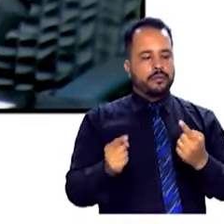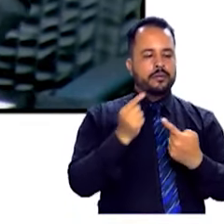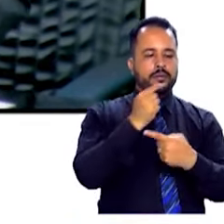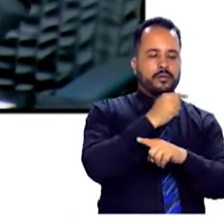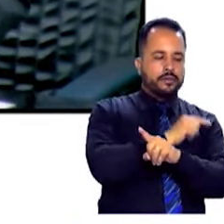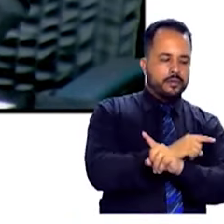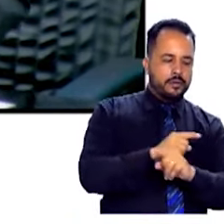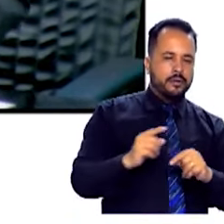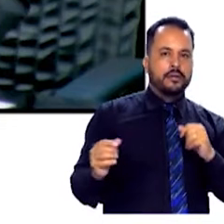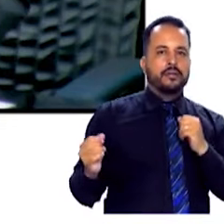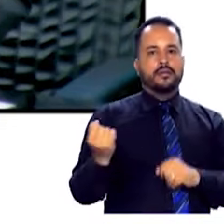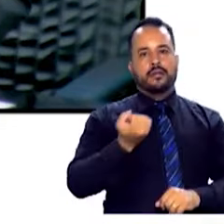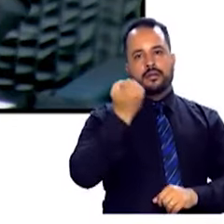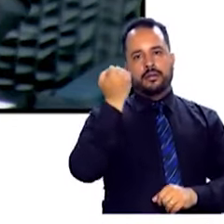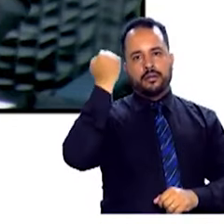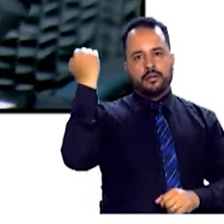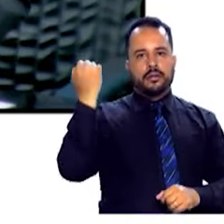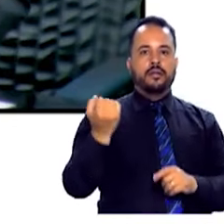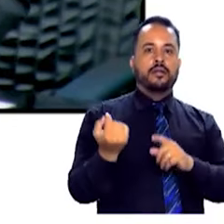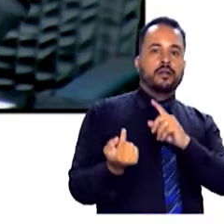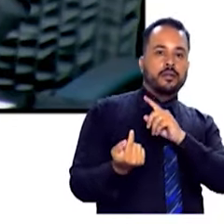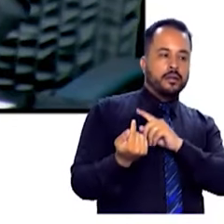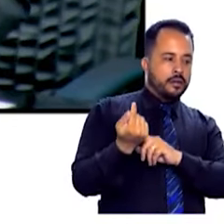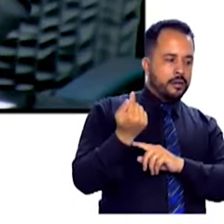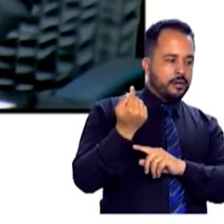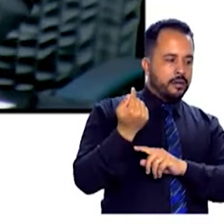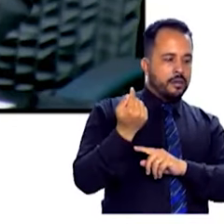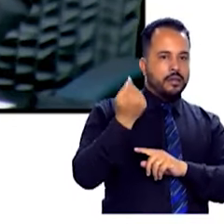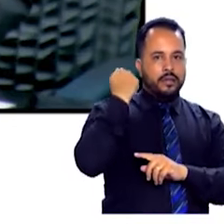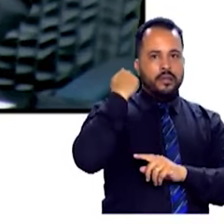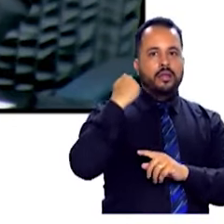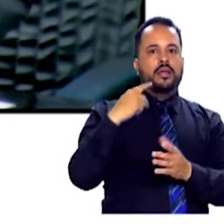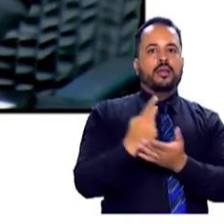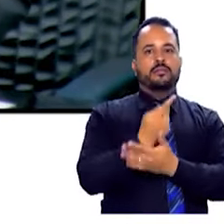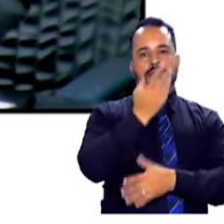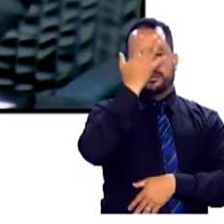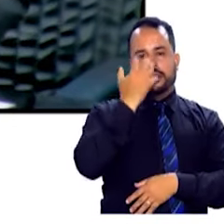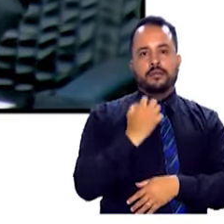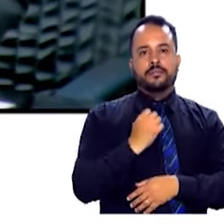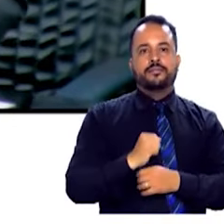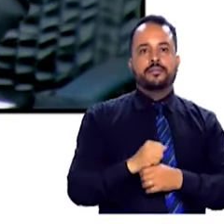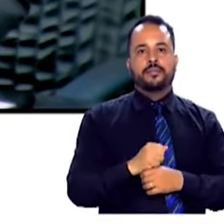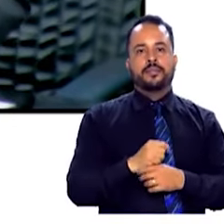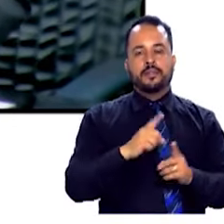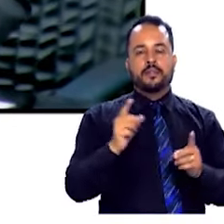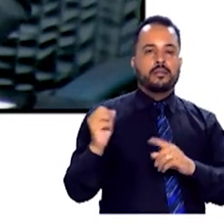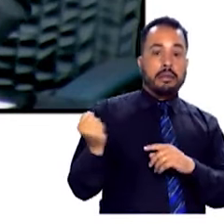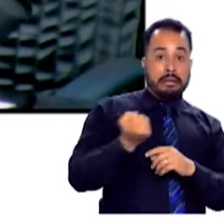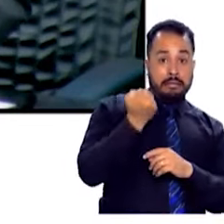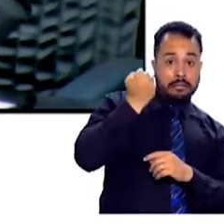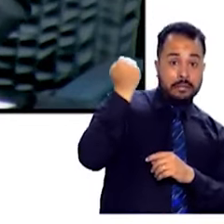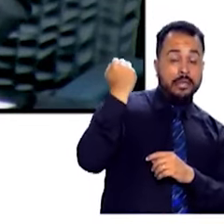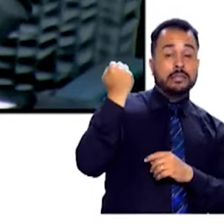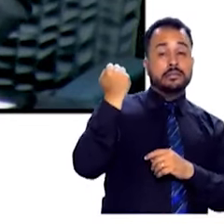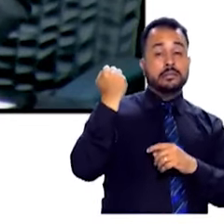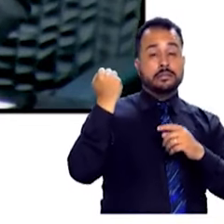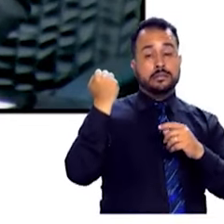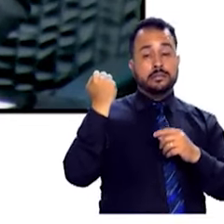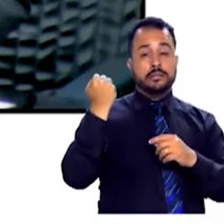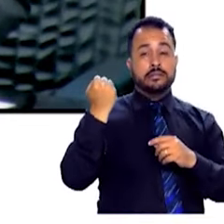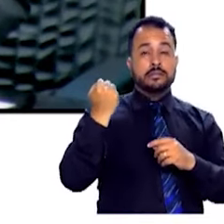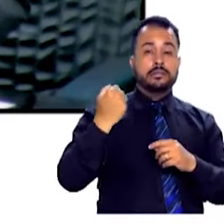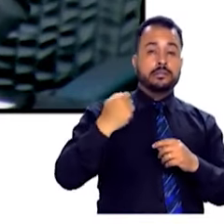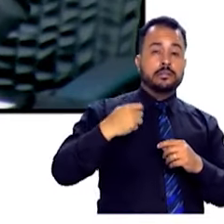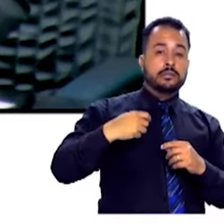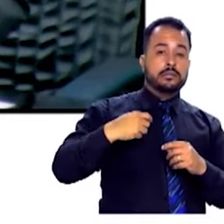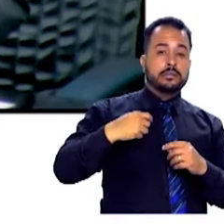abre vias de acesso que em geral São fechadas porque se entende que a gravidade do erro implica por se só uma violação constitucional Então essa é a